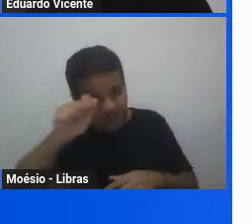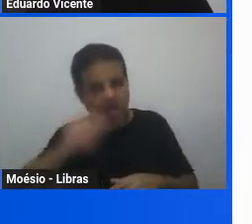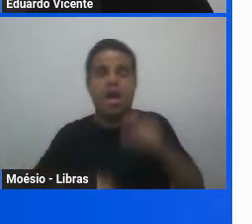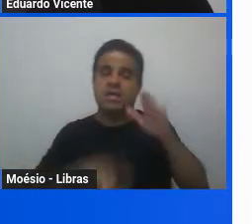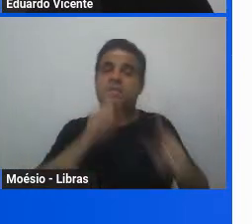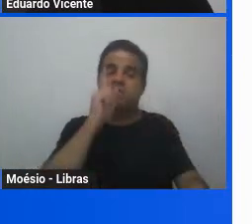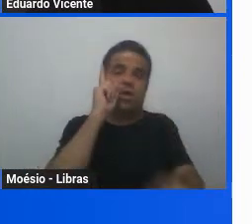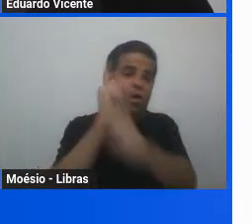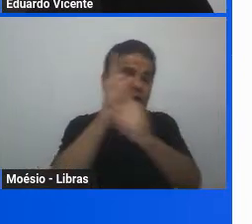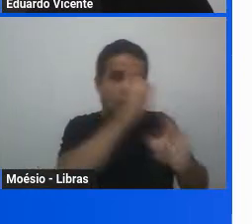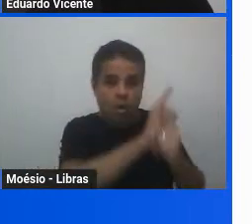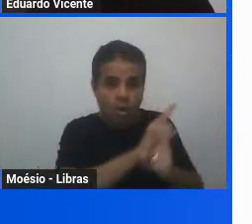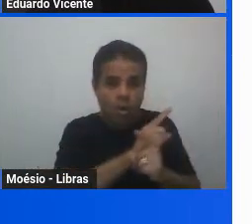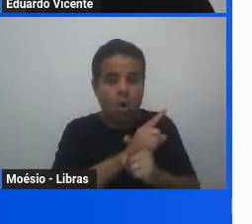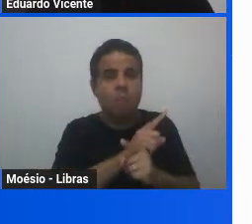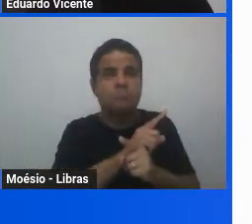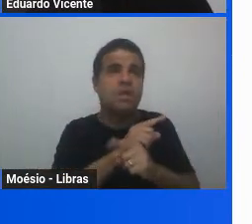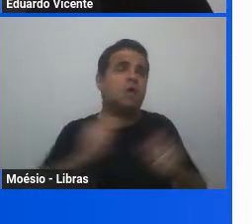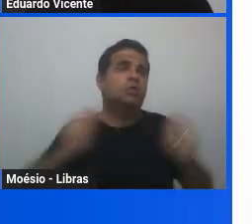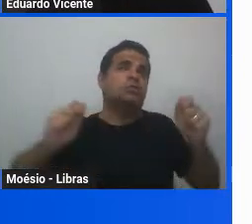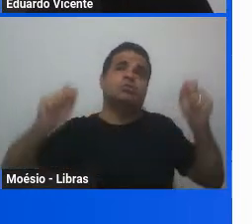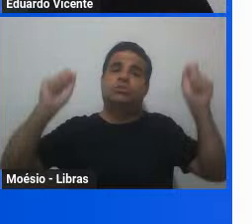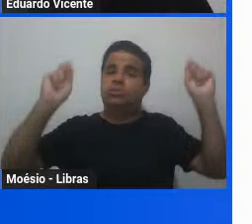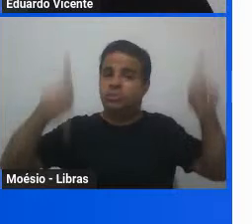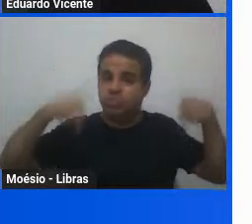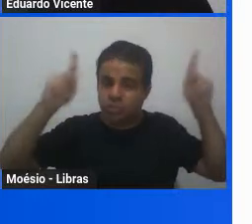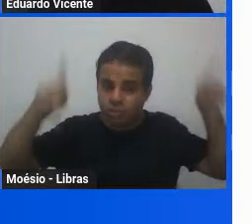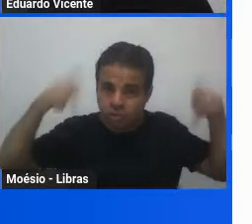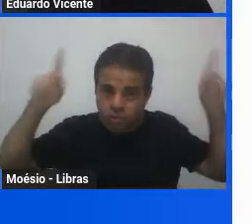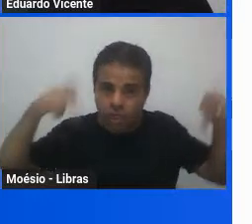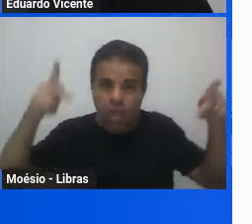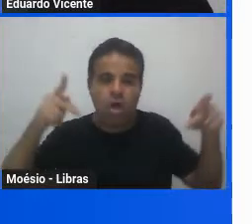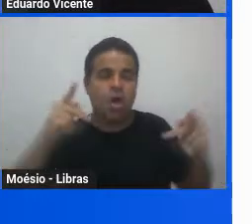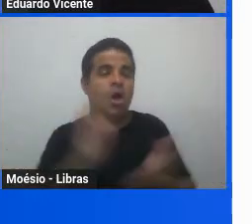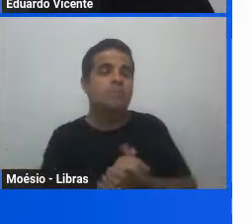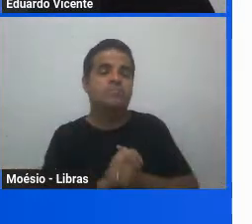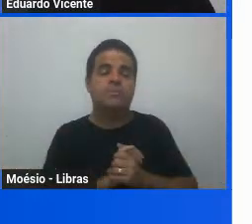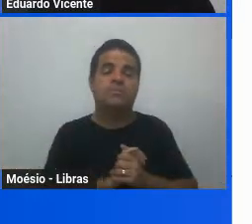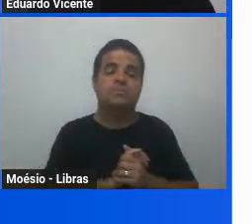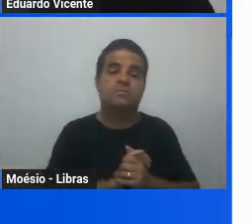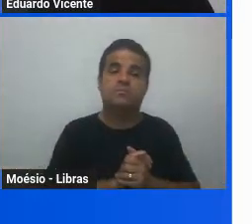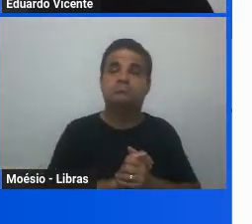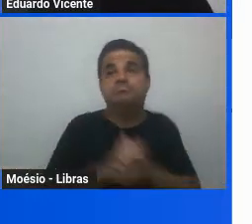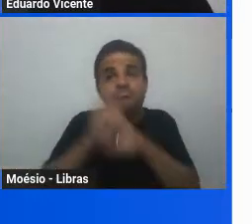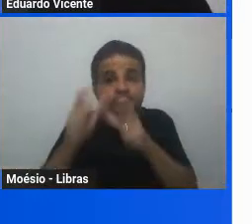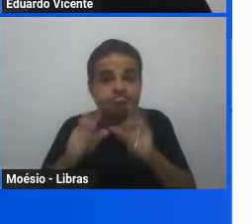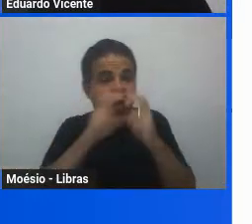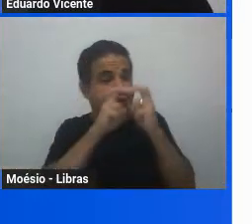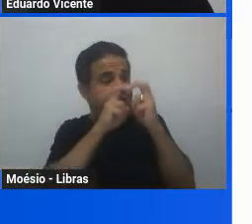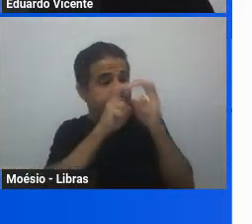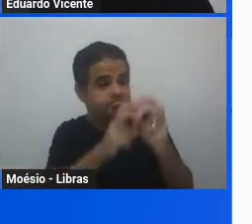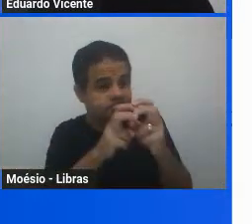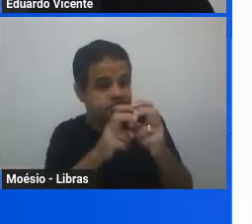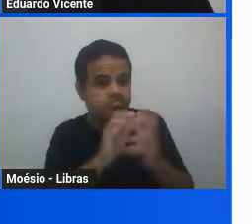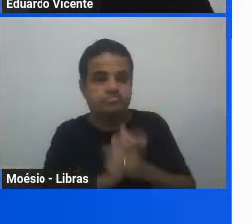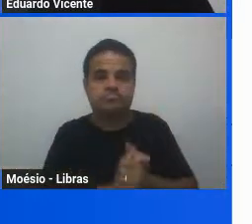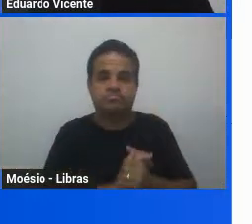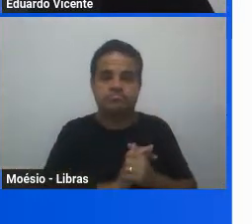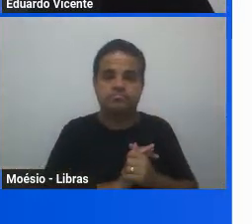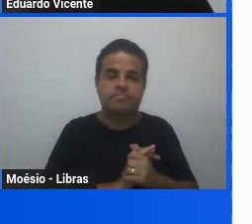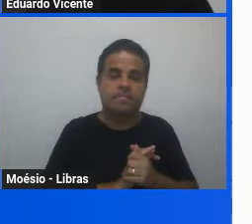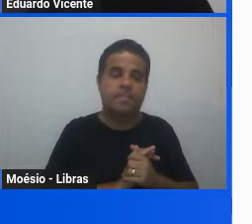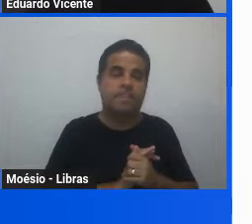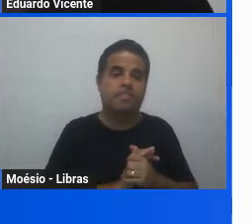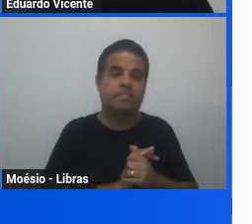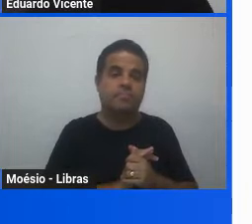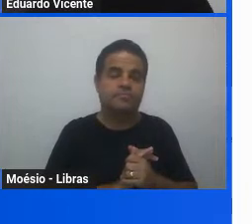de DEA num shopping, é possível que você encontre numa estação de metrô, num